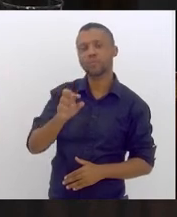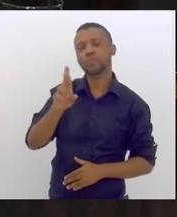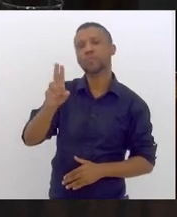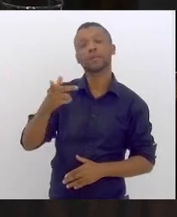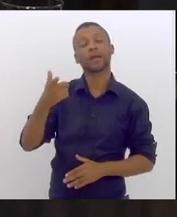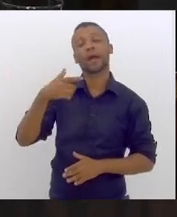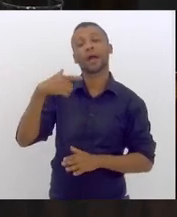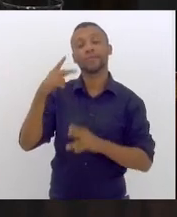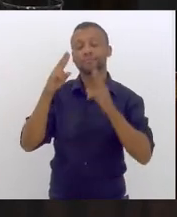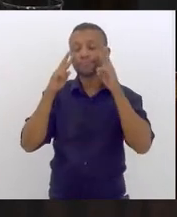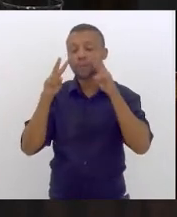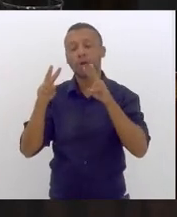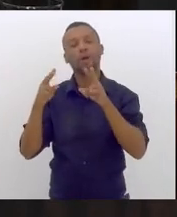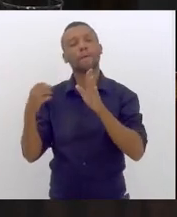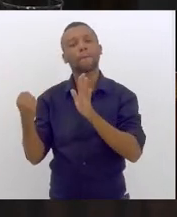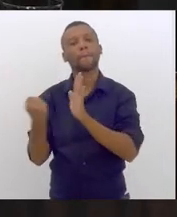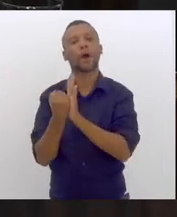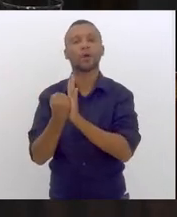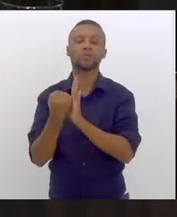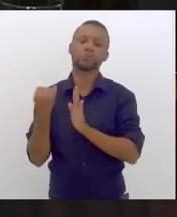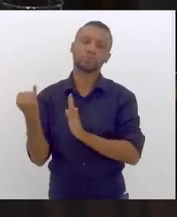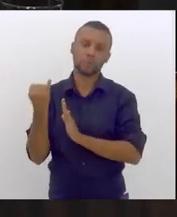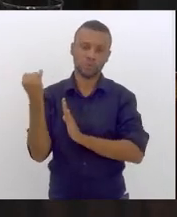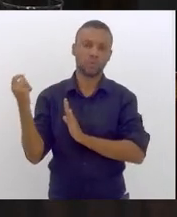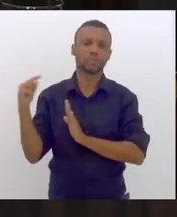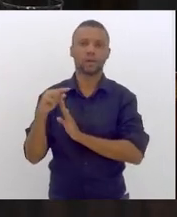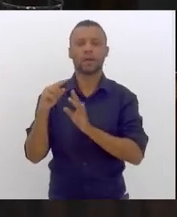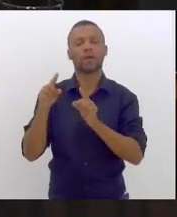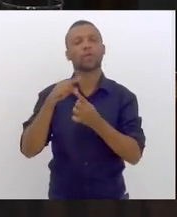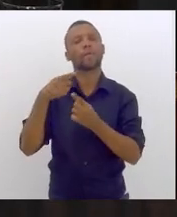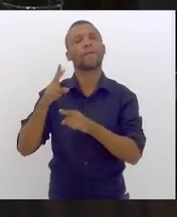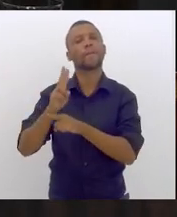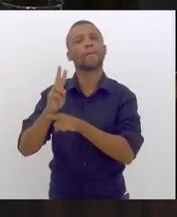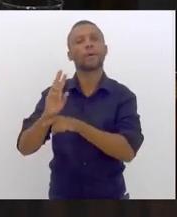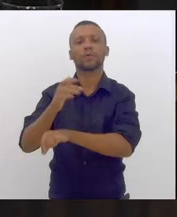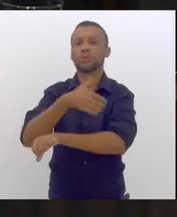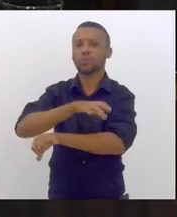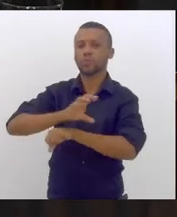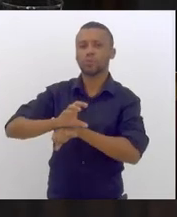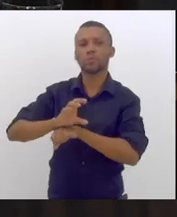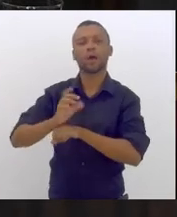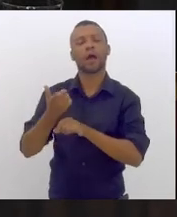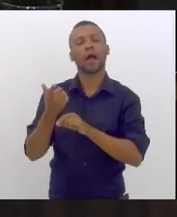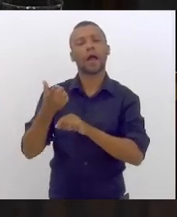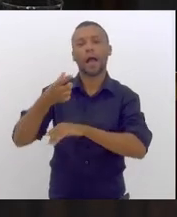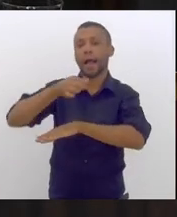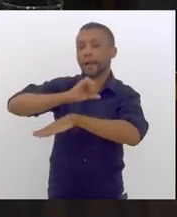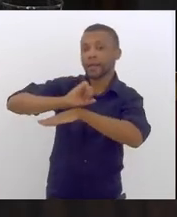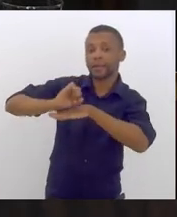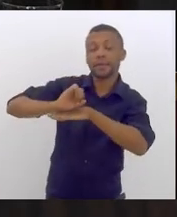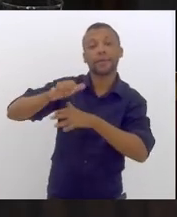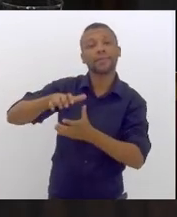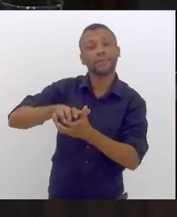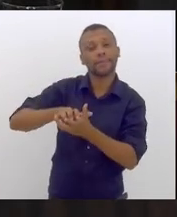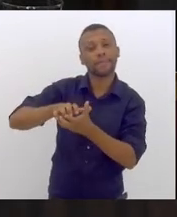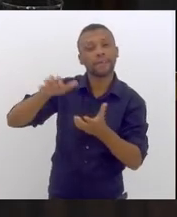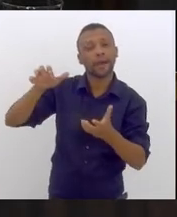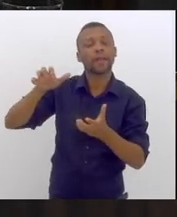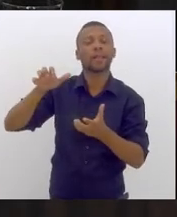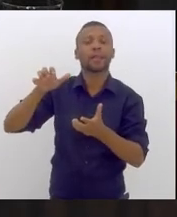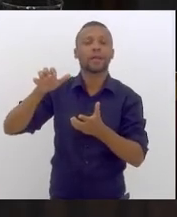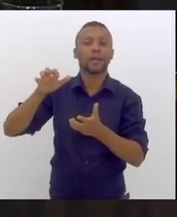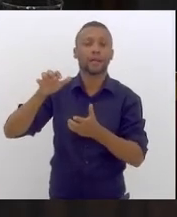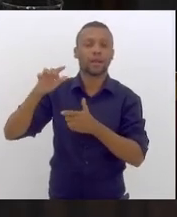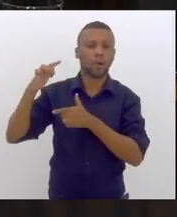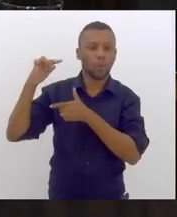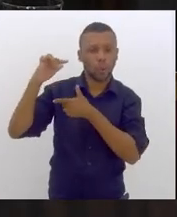patrimônio imaterial do Estado do Rio de Janeiro, para fins de preservação cultural, a Galeria da Velha Guarda do Grêmio